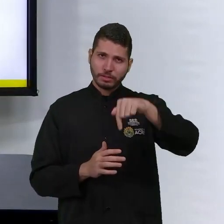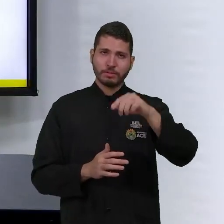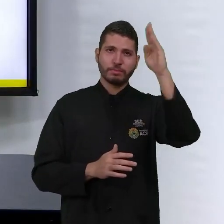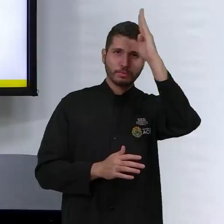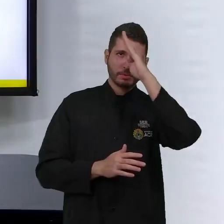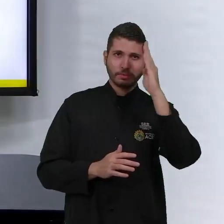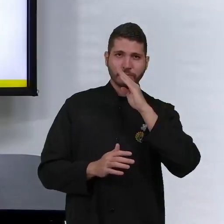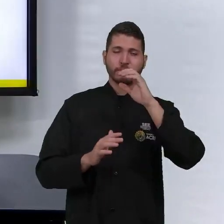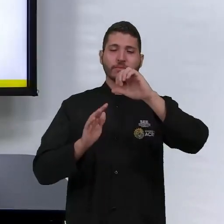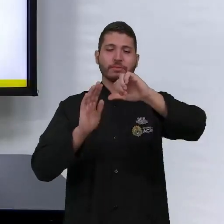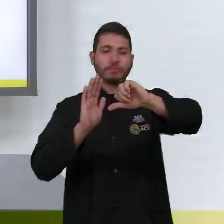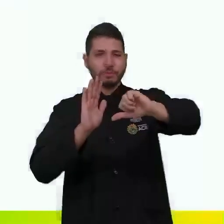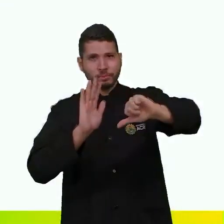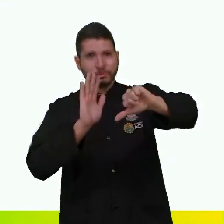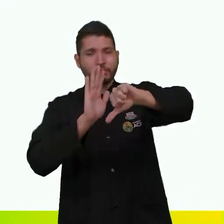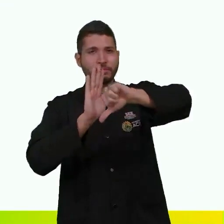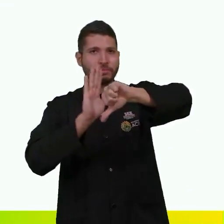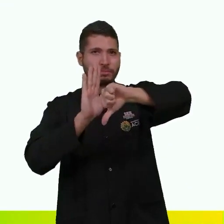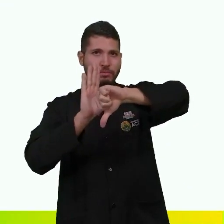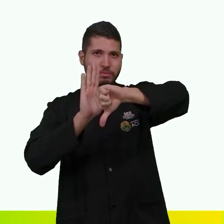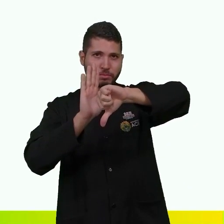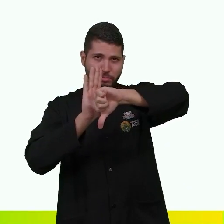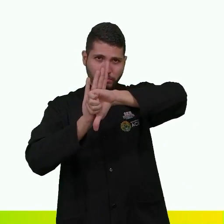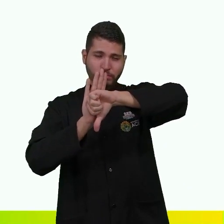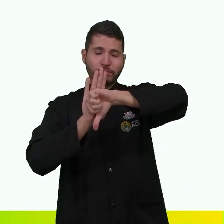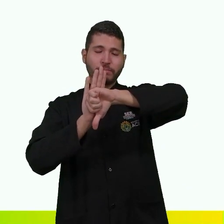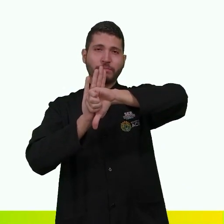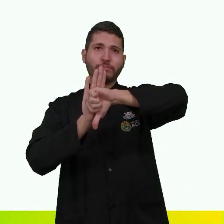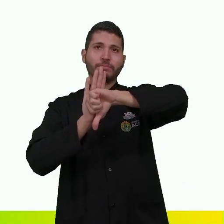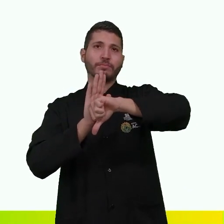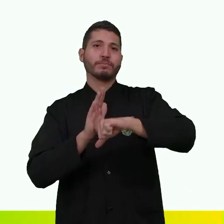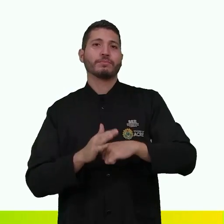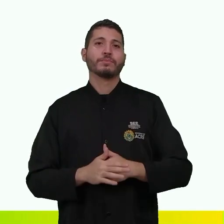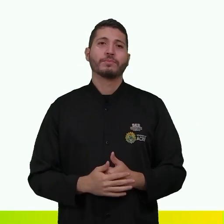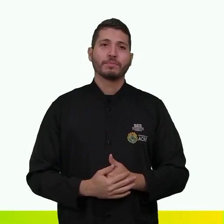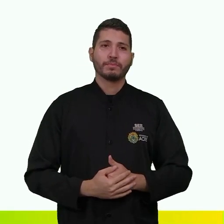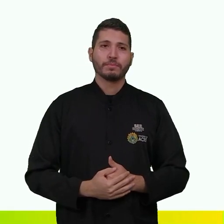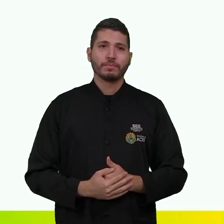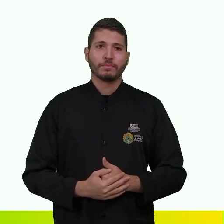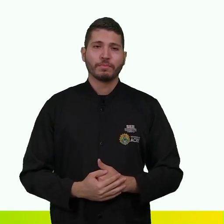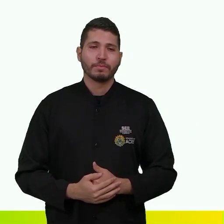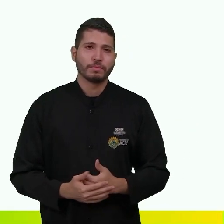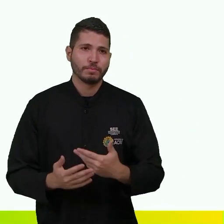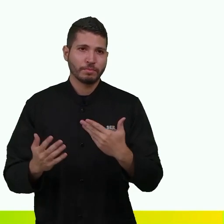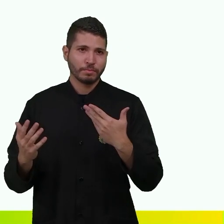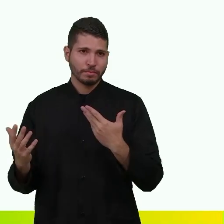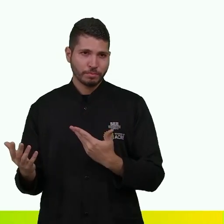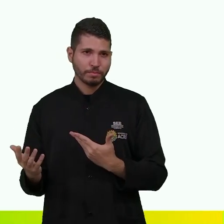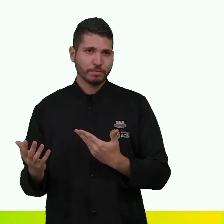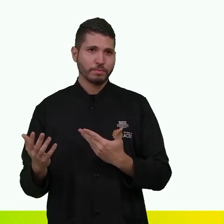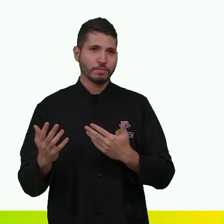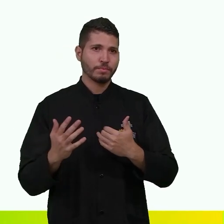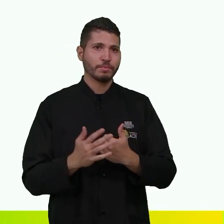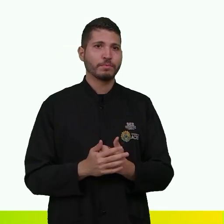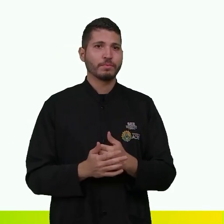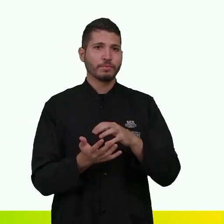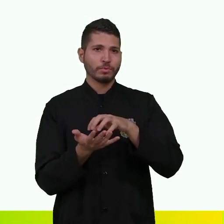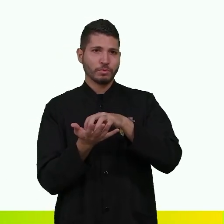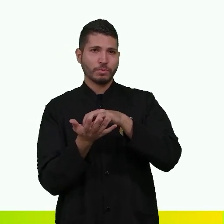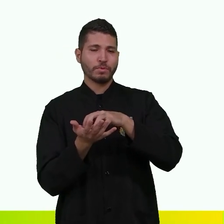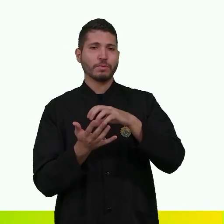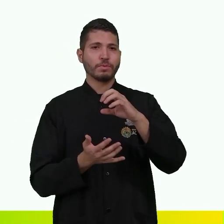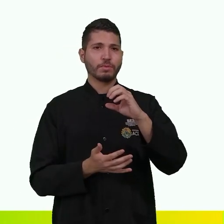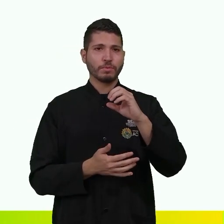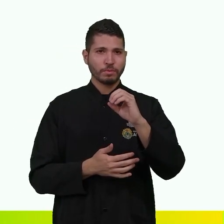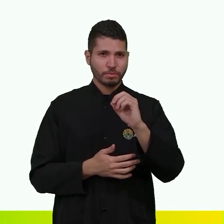crime. Então, a escravidão moderna, segundo a ONU, a OIT e a OIM engloba não